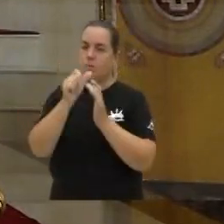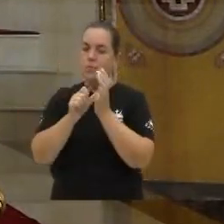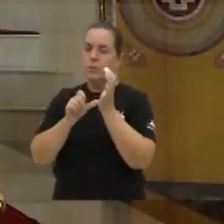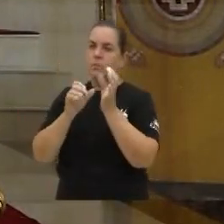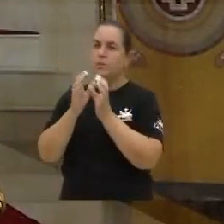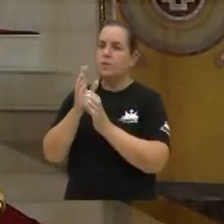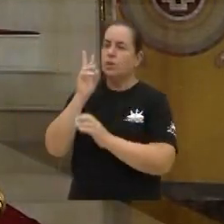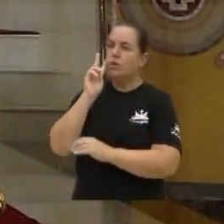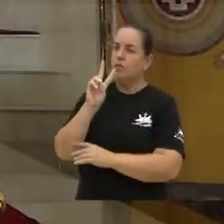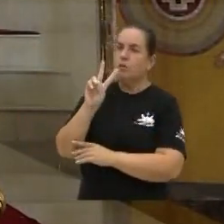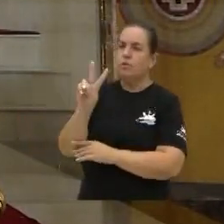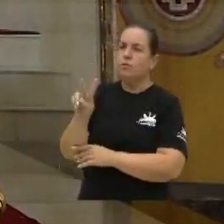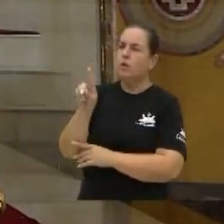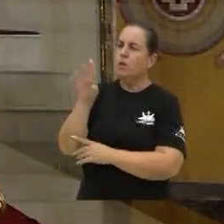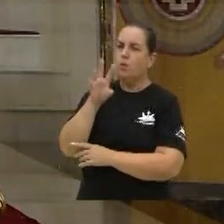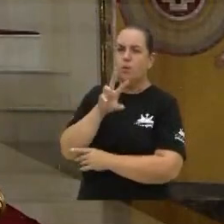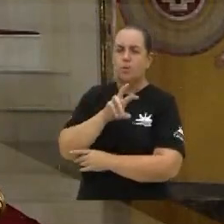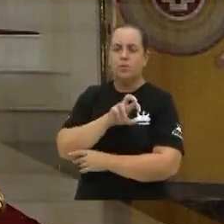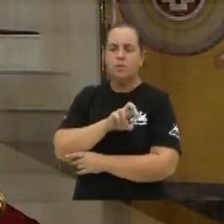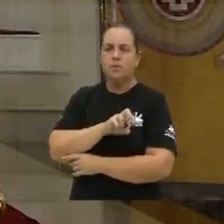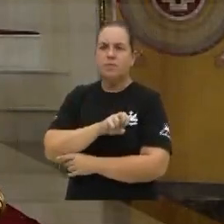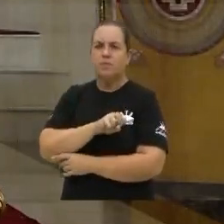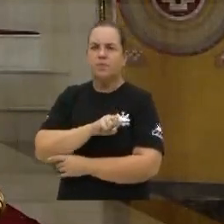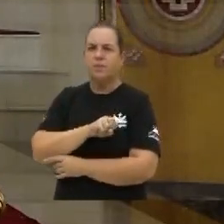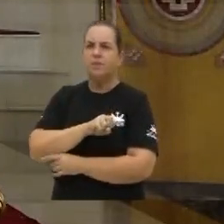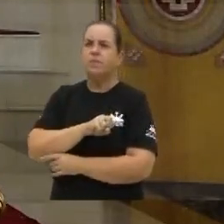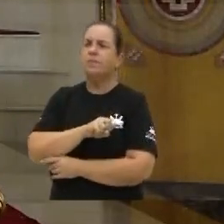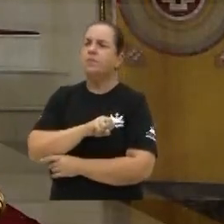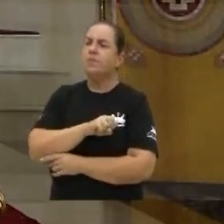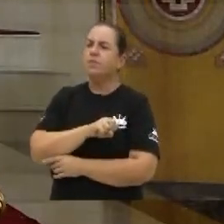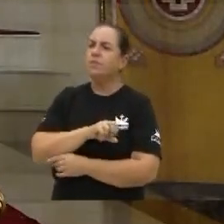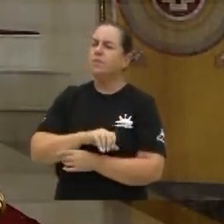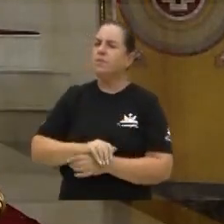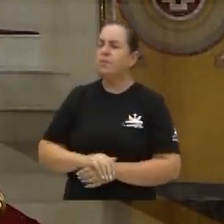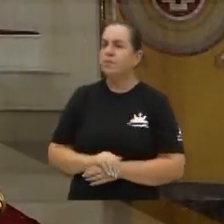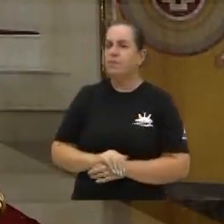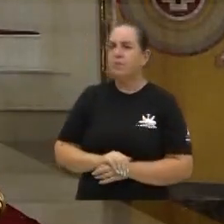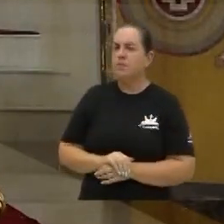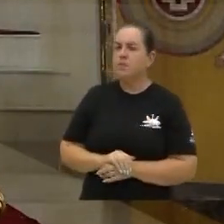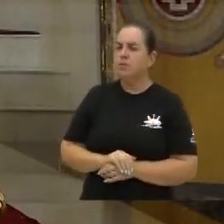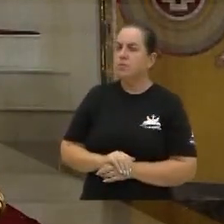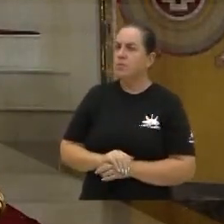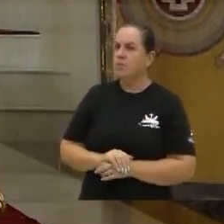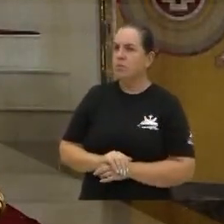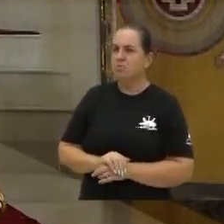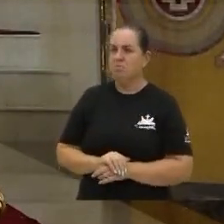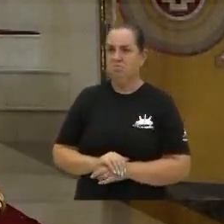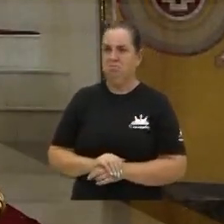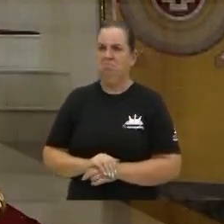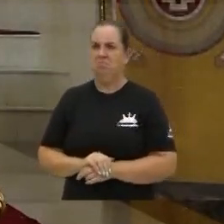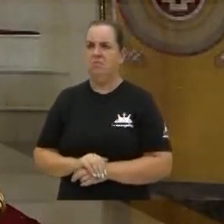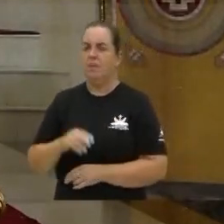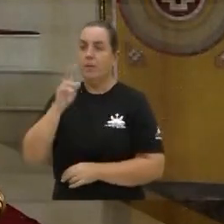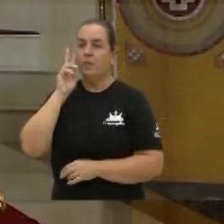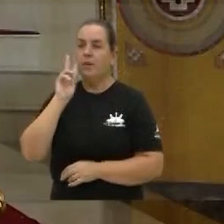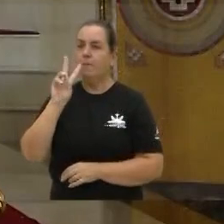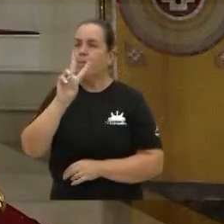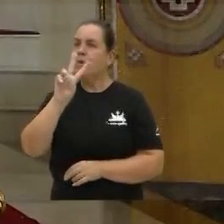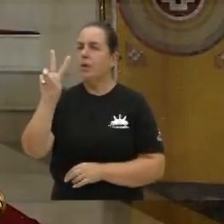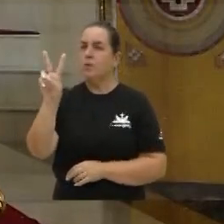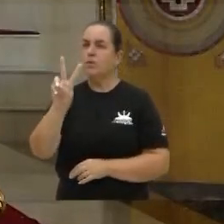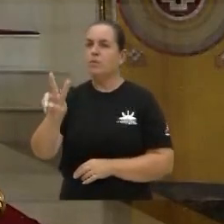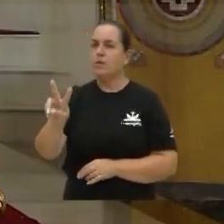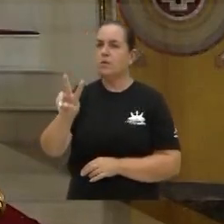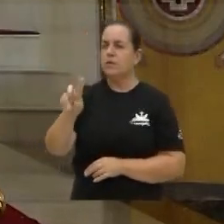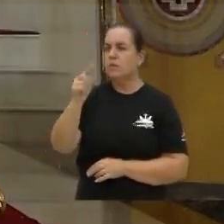nos amou e o provou na cruz. Ao contemplar a